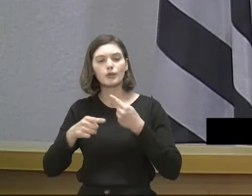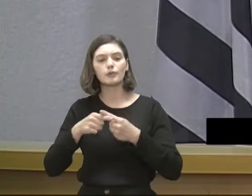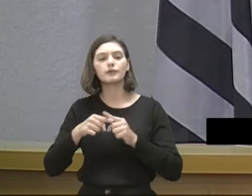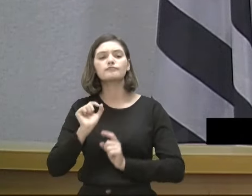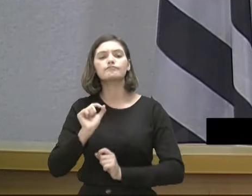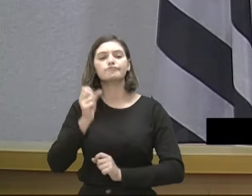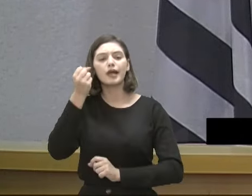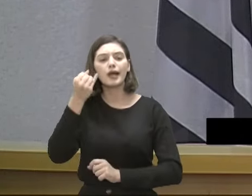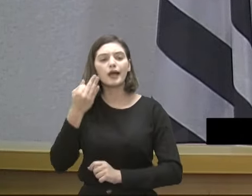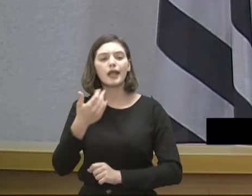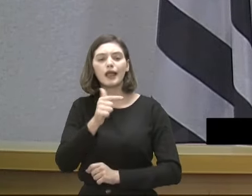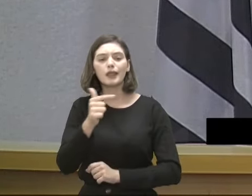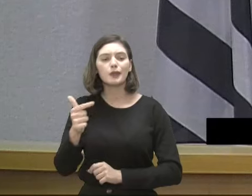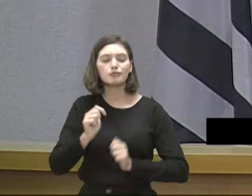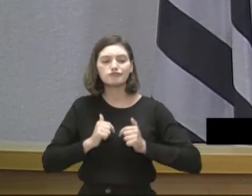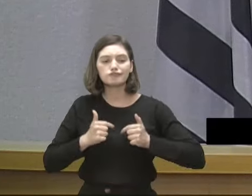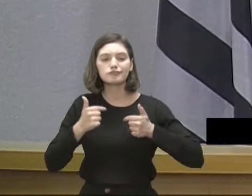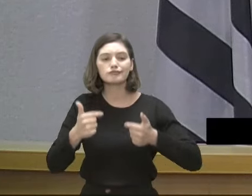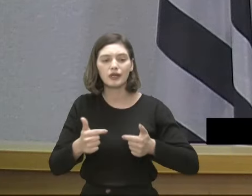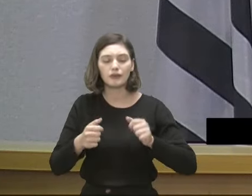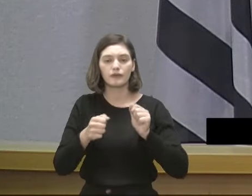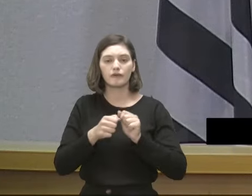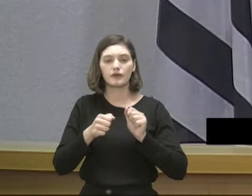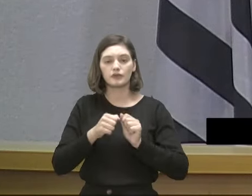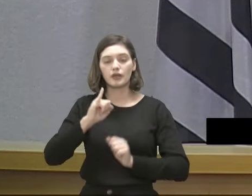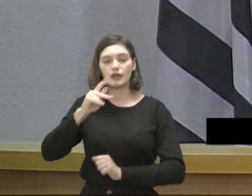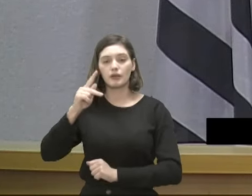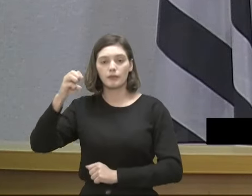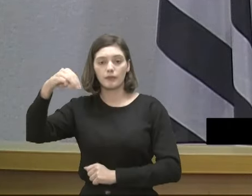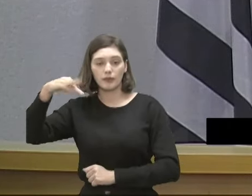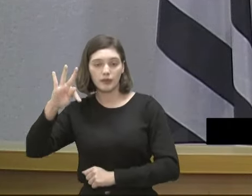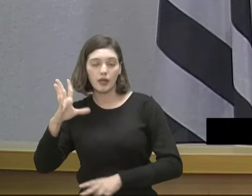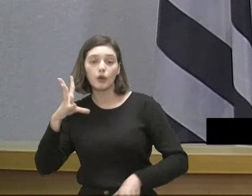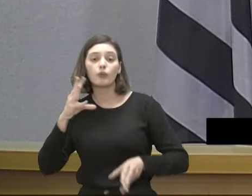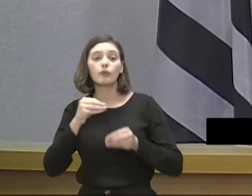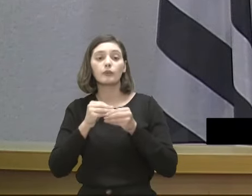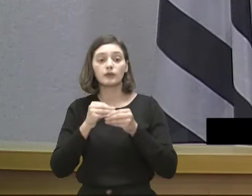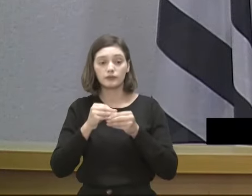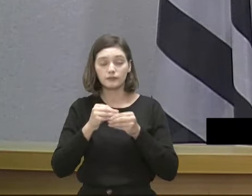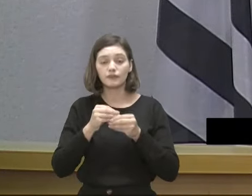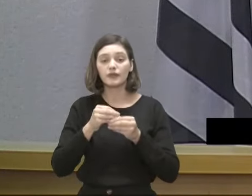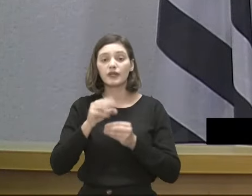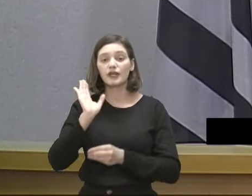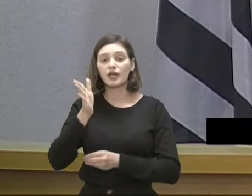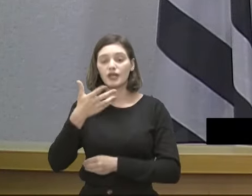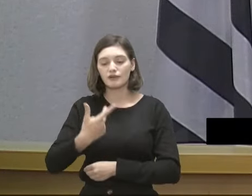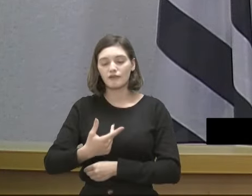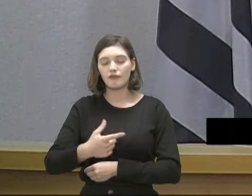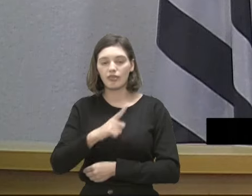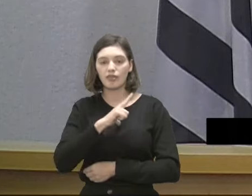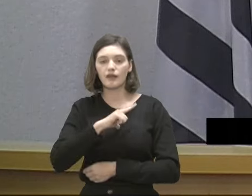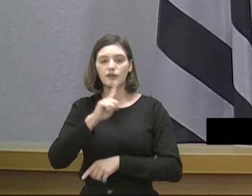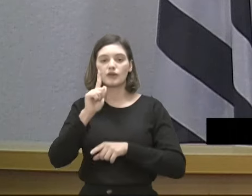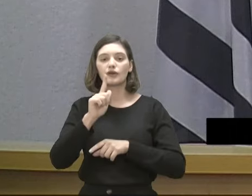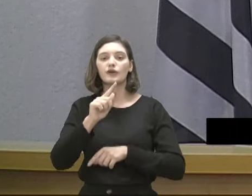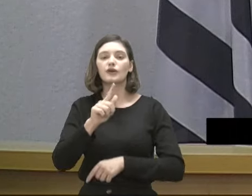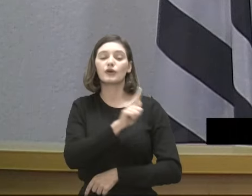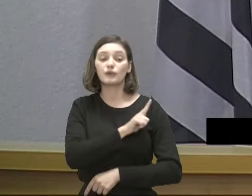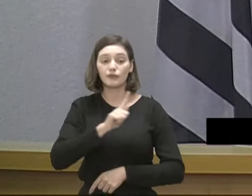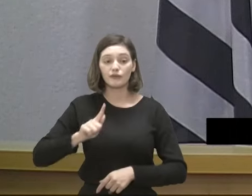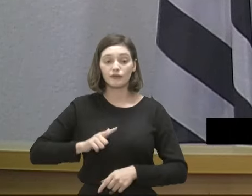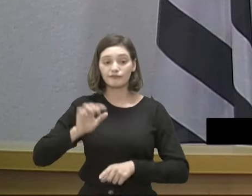então, não há nenhum esforço para instituir a Previdência Complementar que já existe no governo federal e